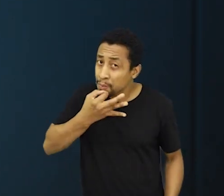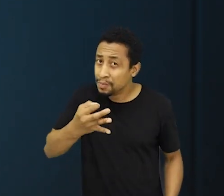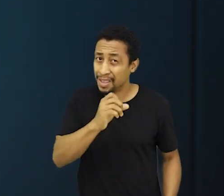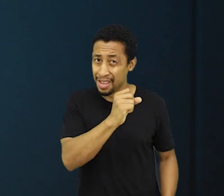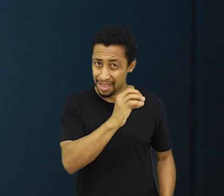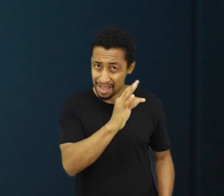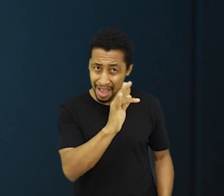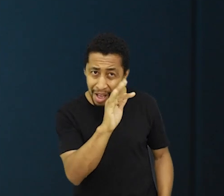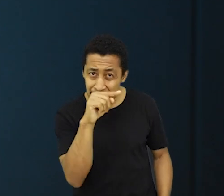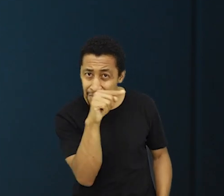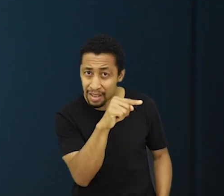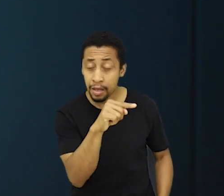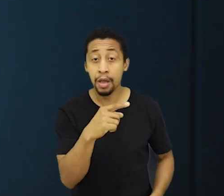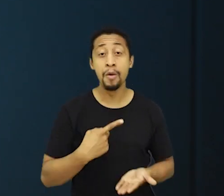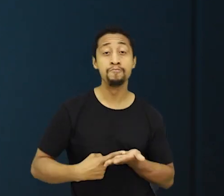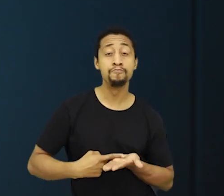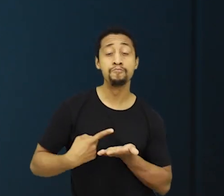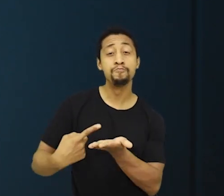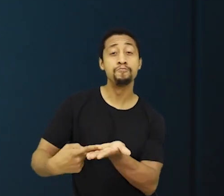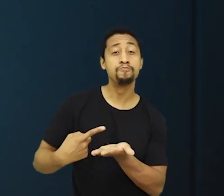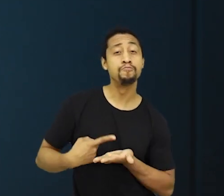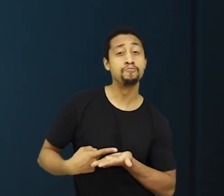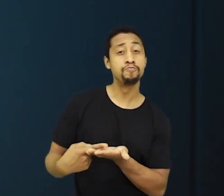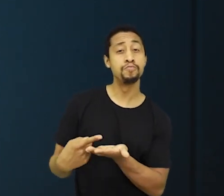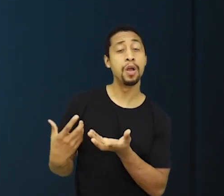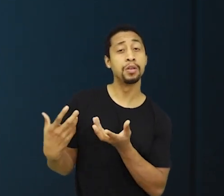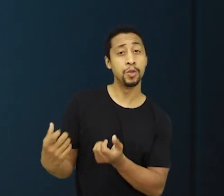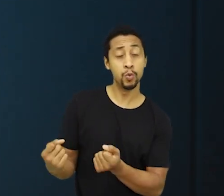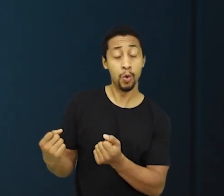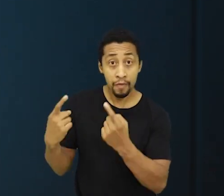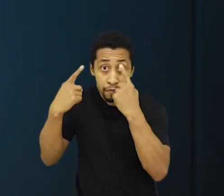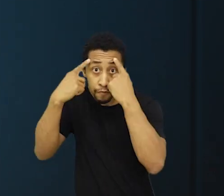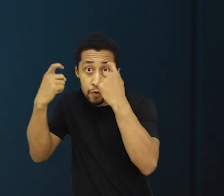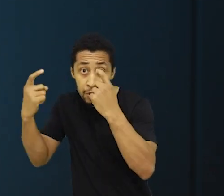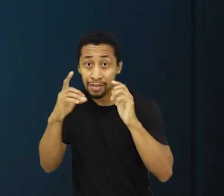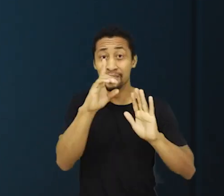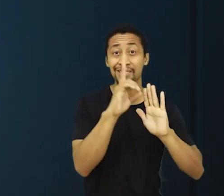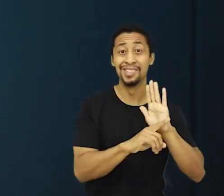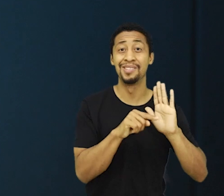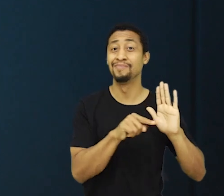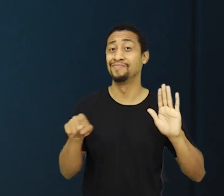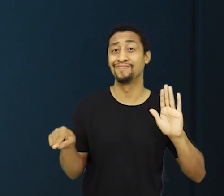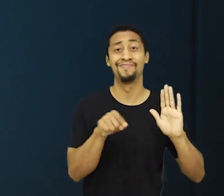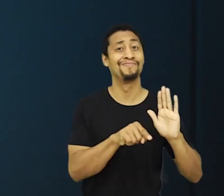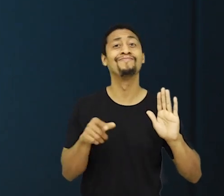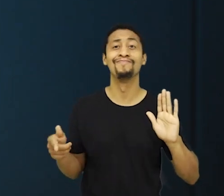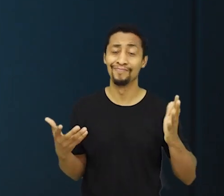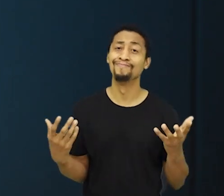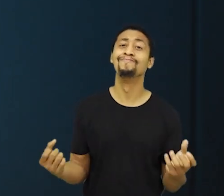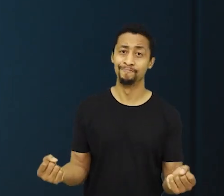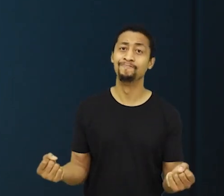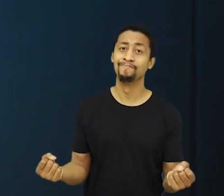opinião, é fazer um acordão entre o mundo da violência e o mundo do direito,